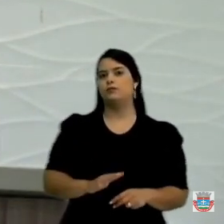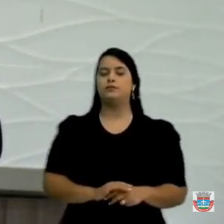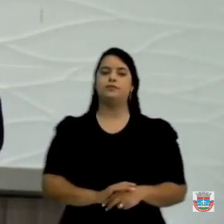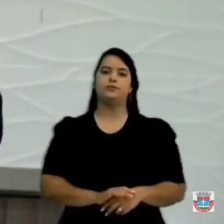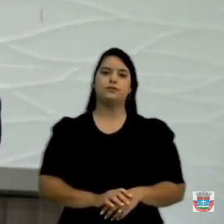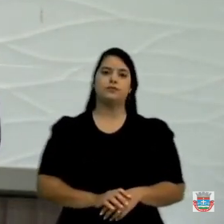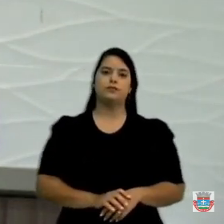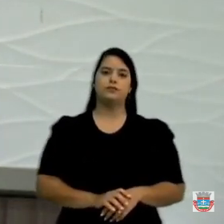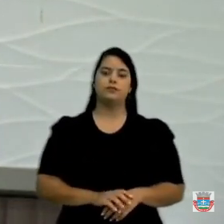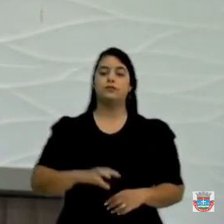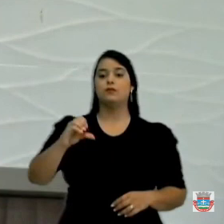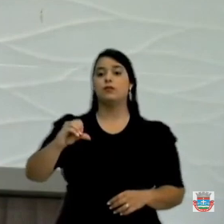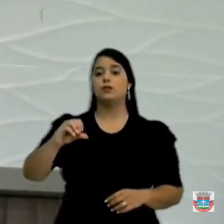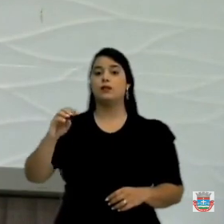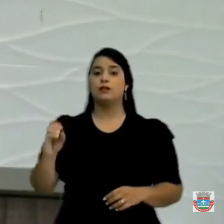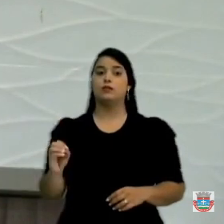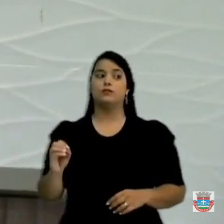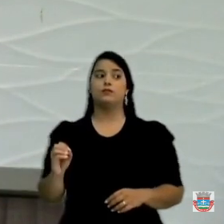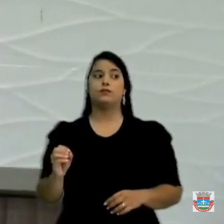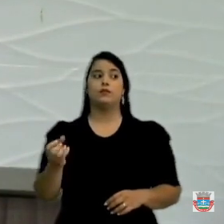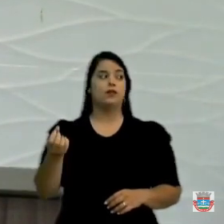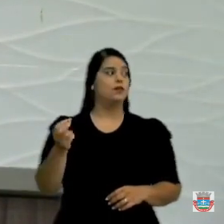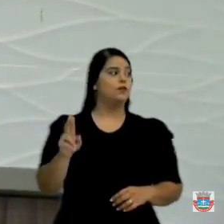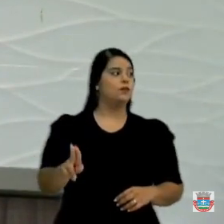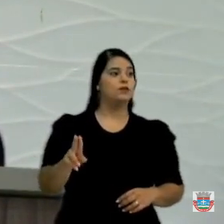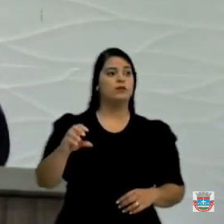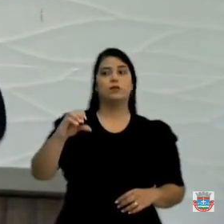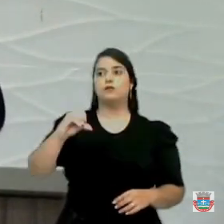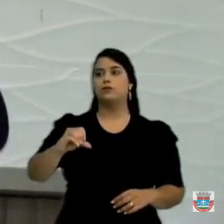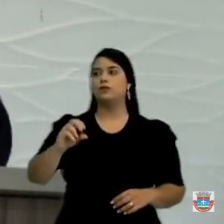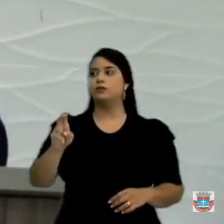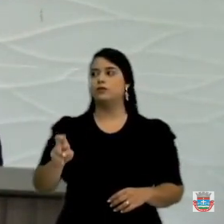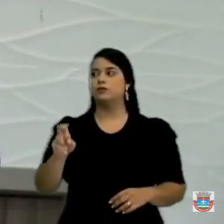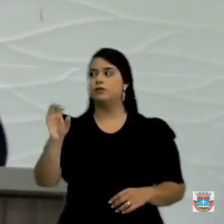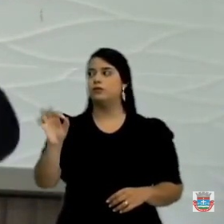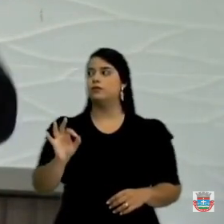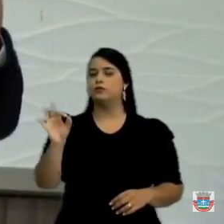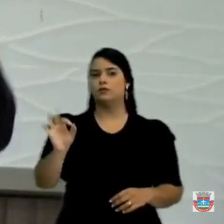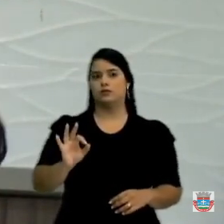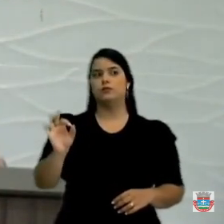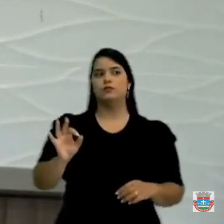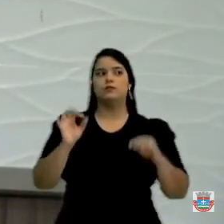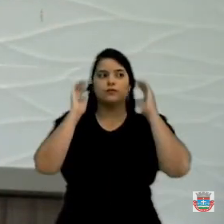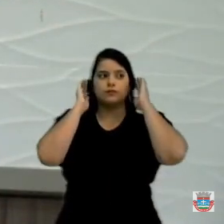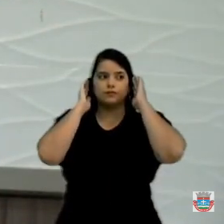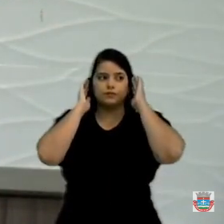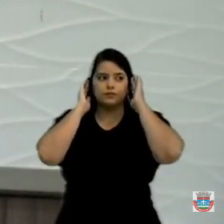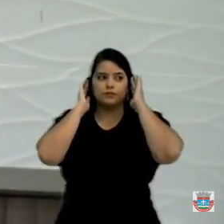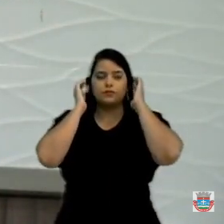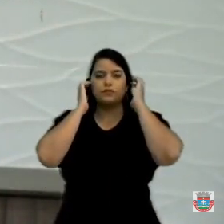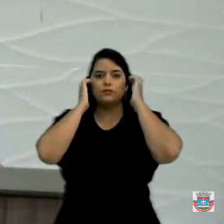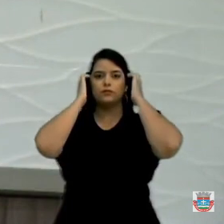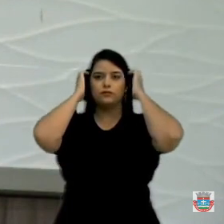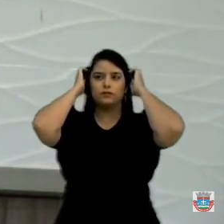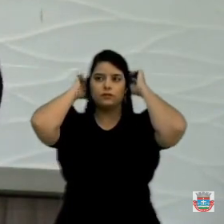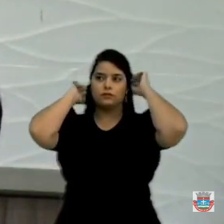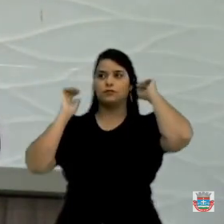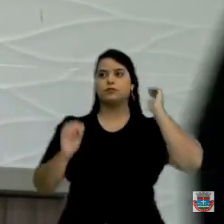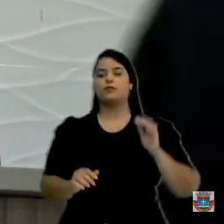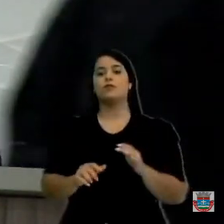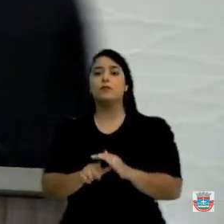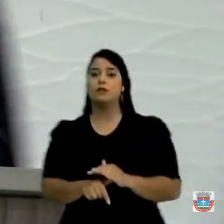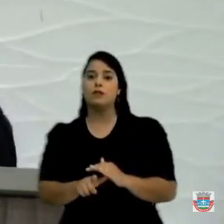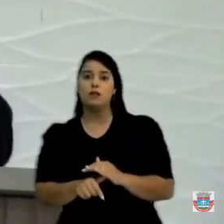dando de 90% a 95% de desconto na conta. A quem está em atraso, quiser resolver